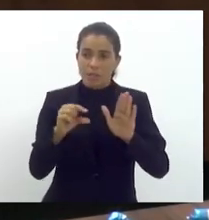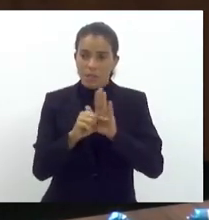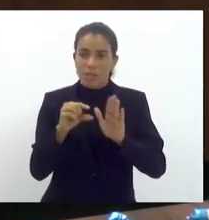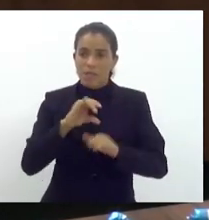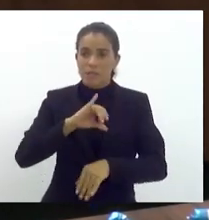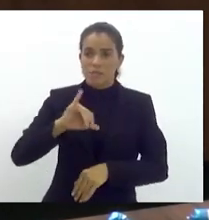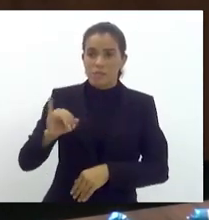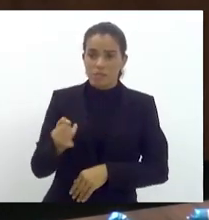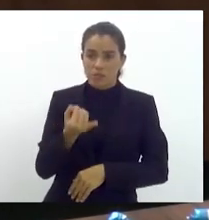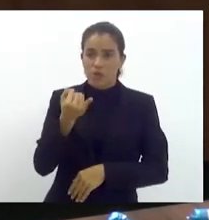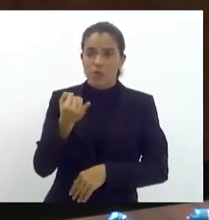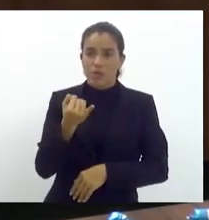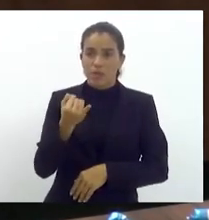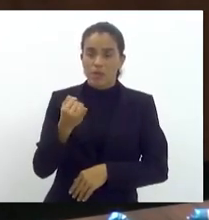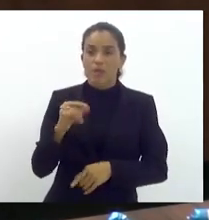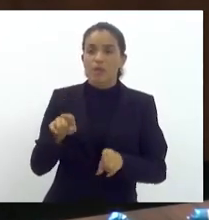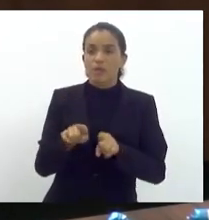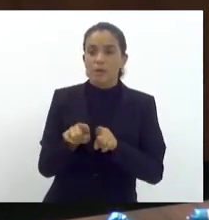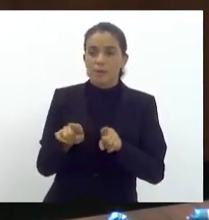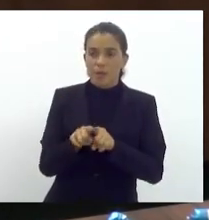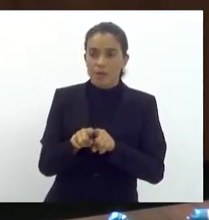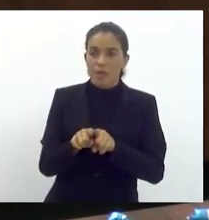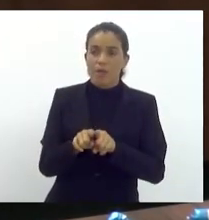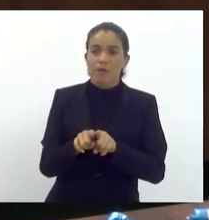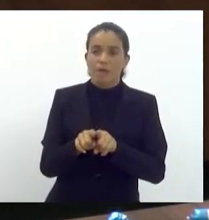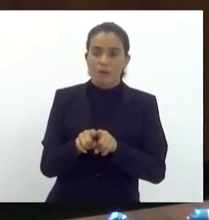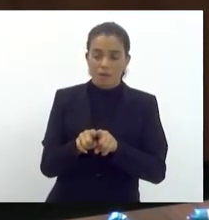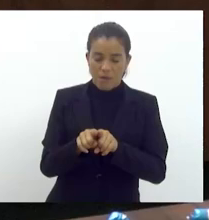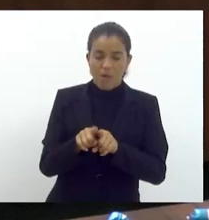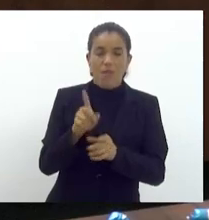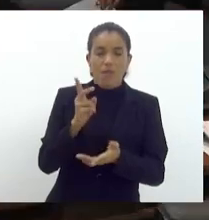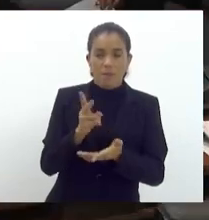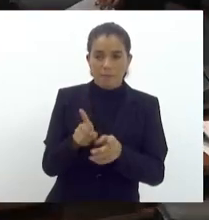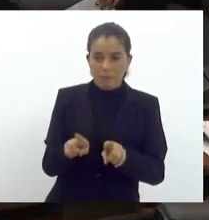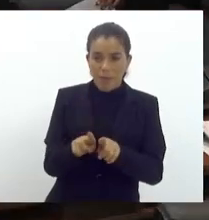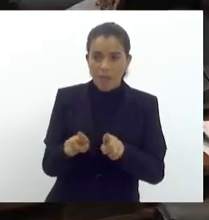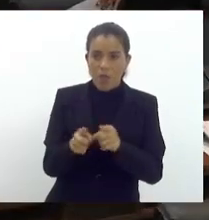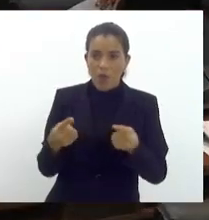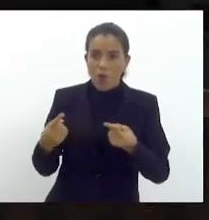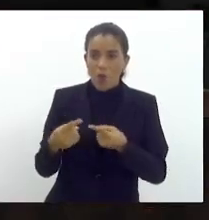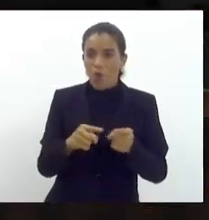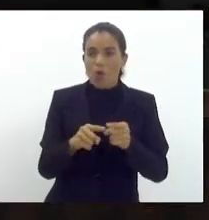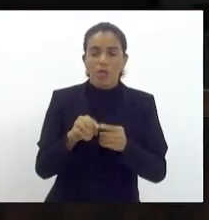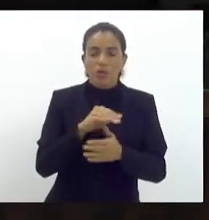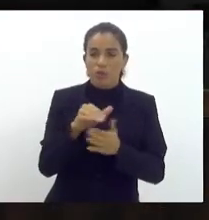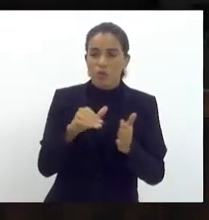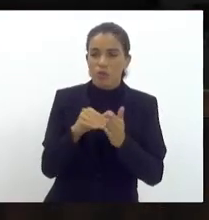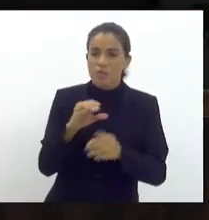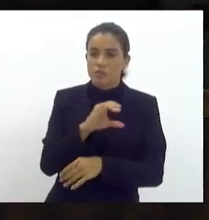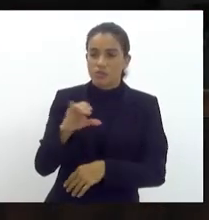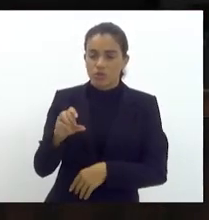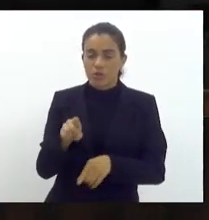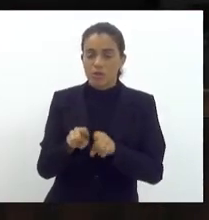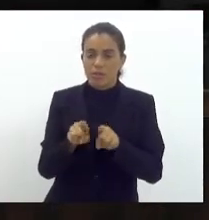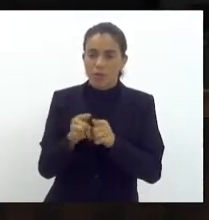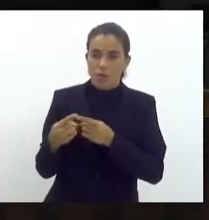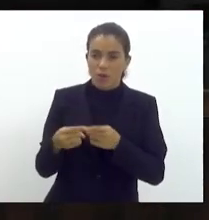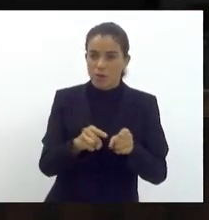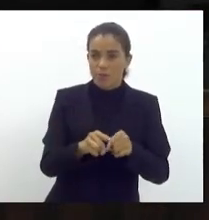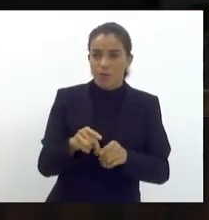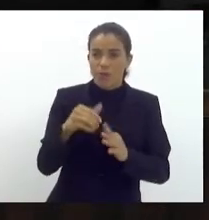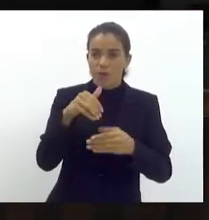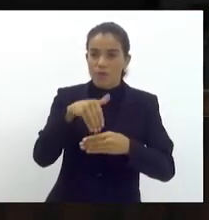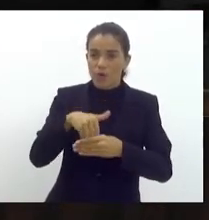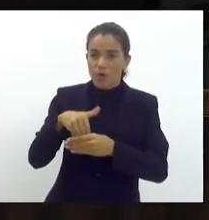favorável e contrária as mesmas que a cgj considerou Obrigado Deputado com os pareceres emitidos em